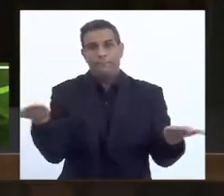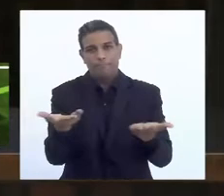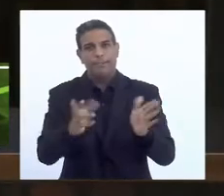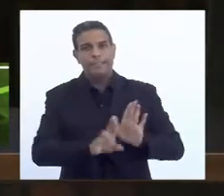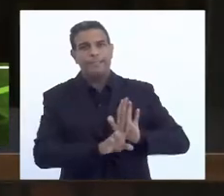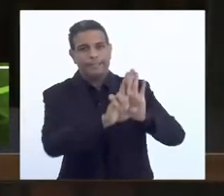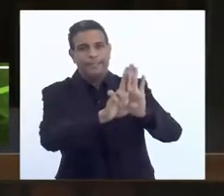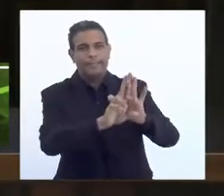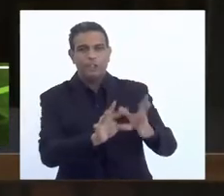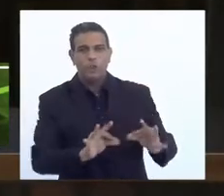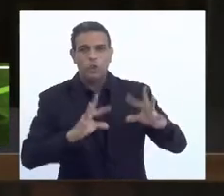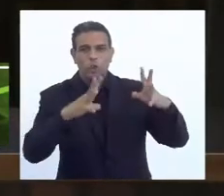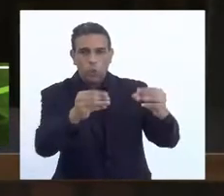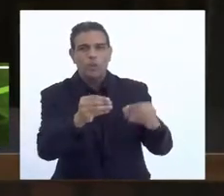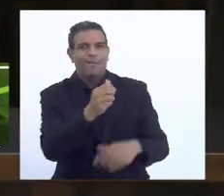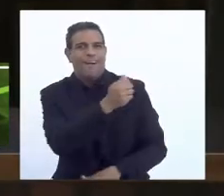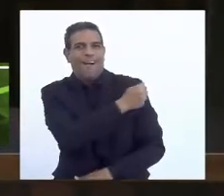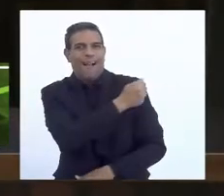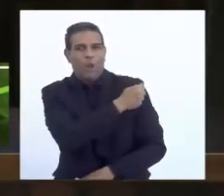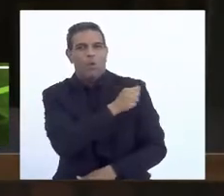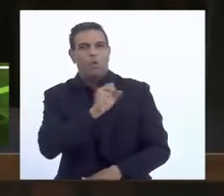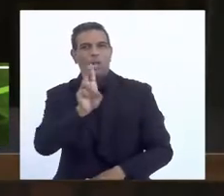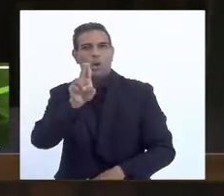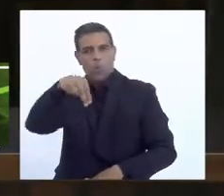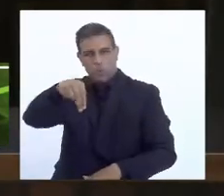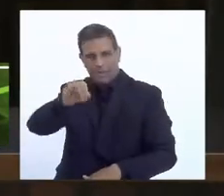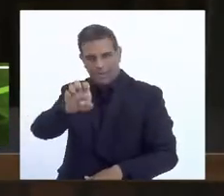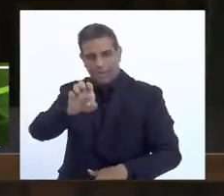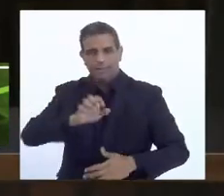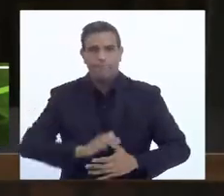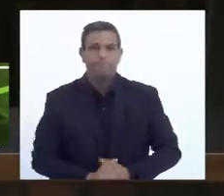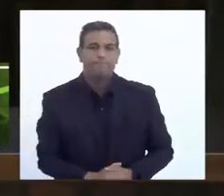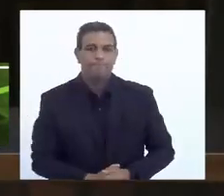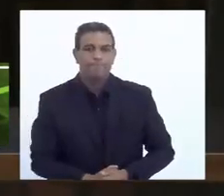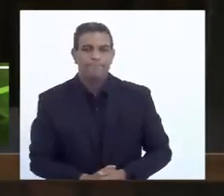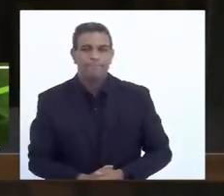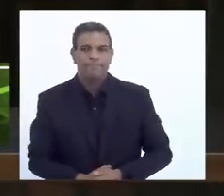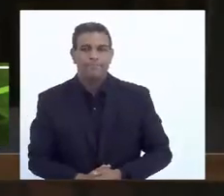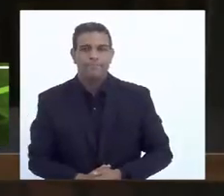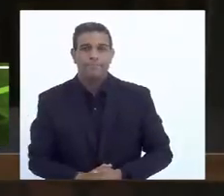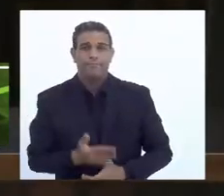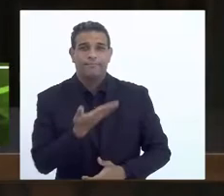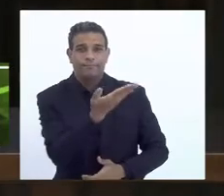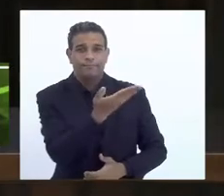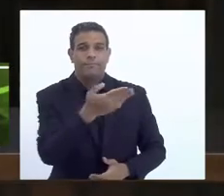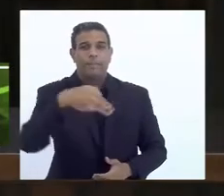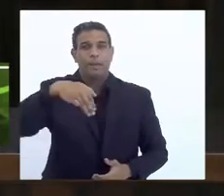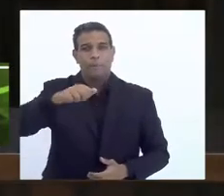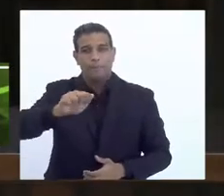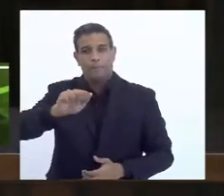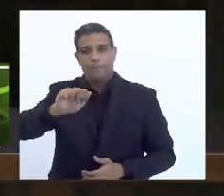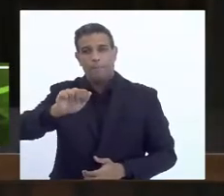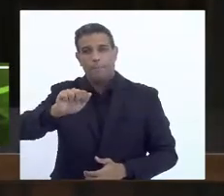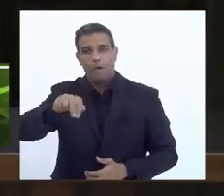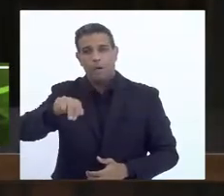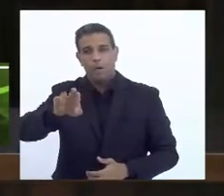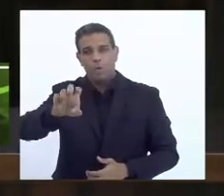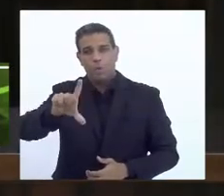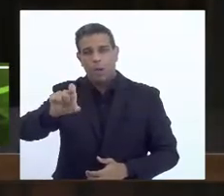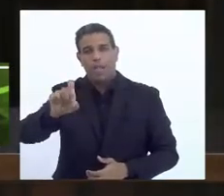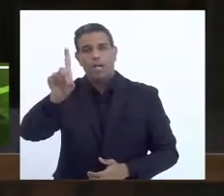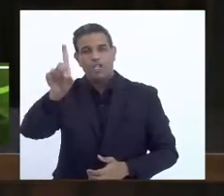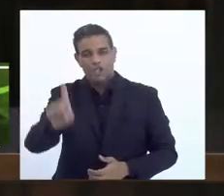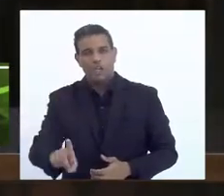representada por todos os jovens que estão aqui. Então, Manuela Mirella, diretora da